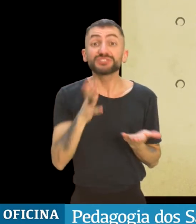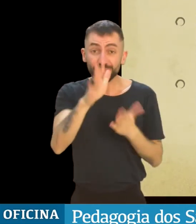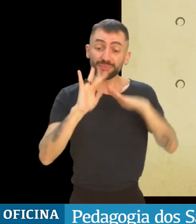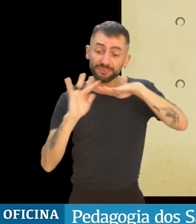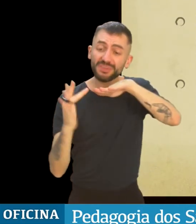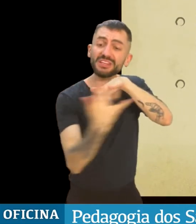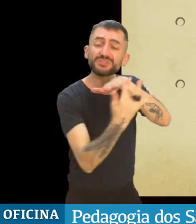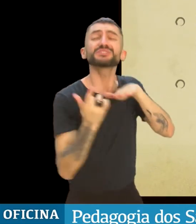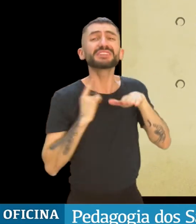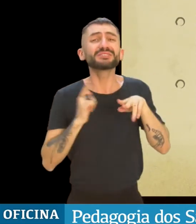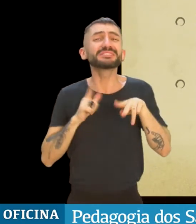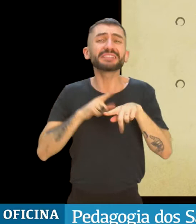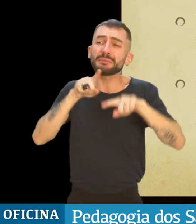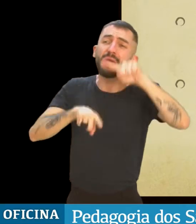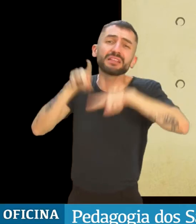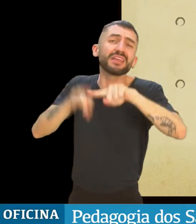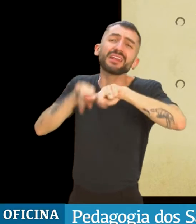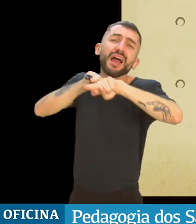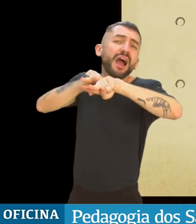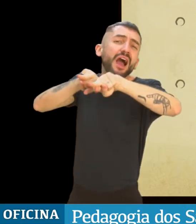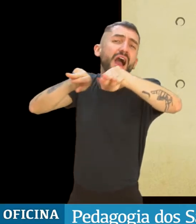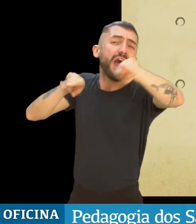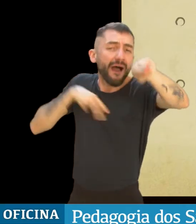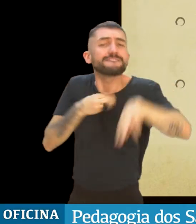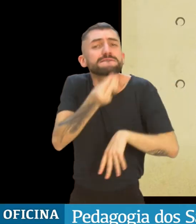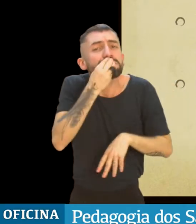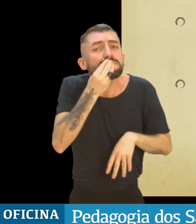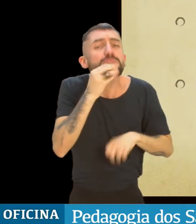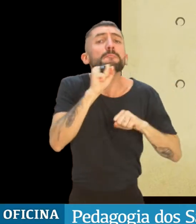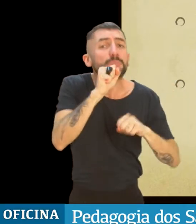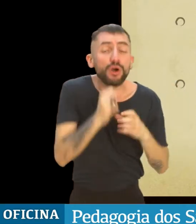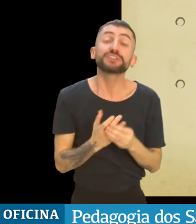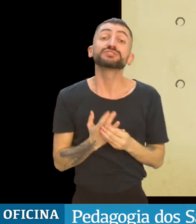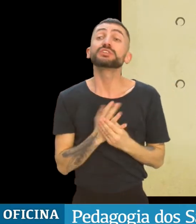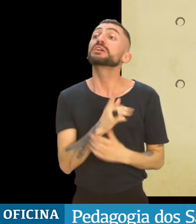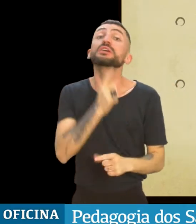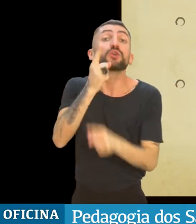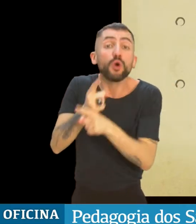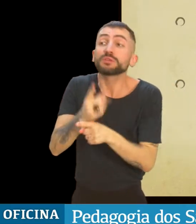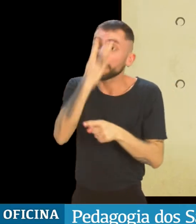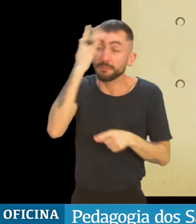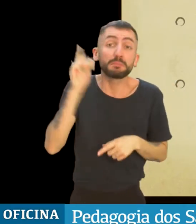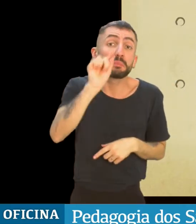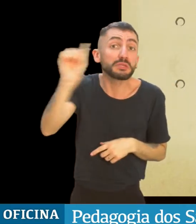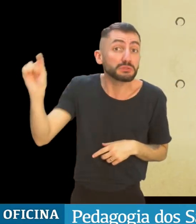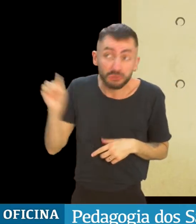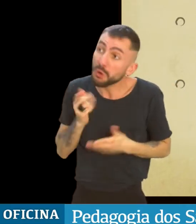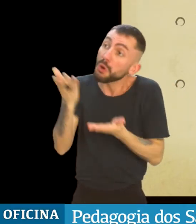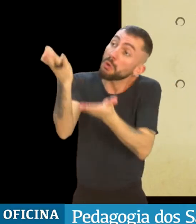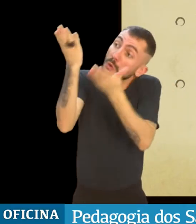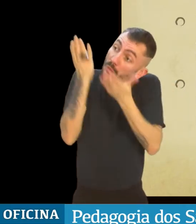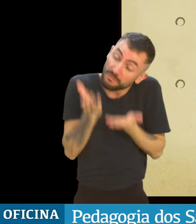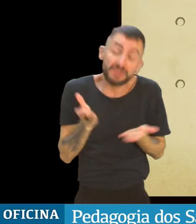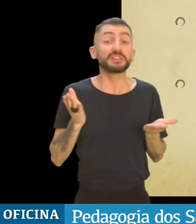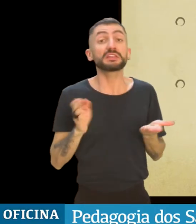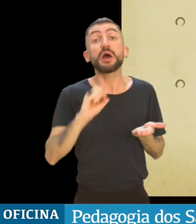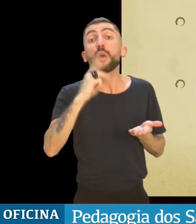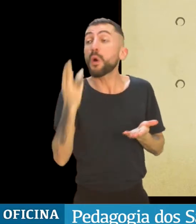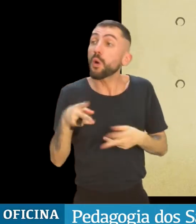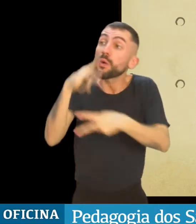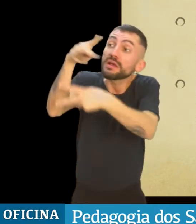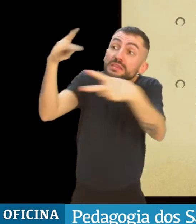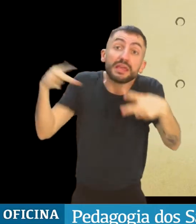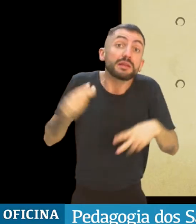com esses poetas e escritores, seja para convidá-los a participar de eventos, seja para adquirir os poemas,